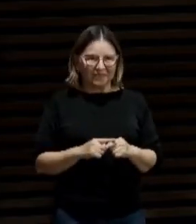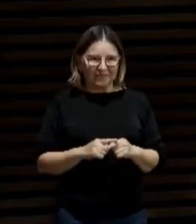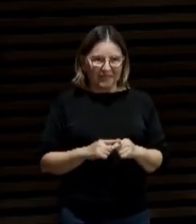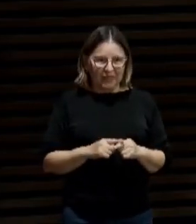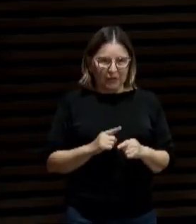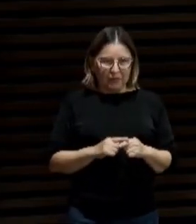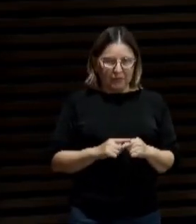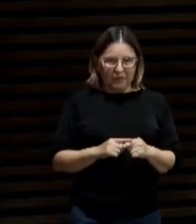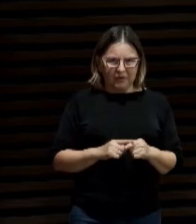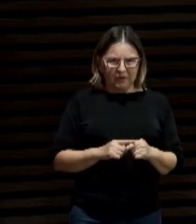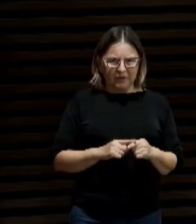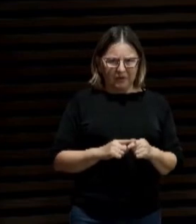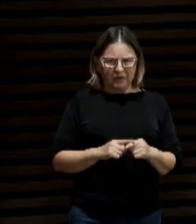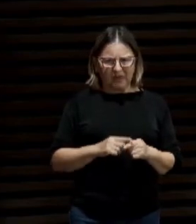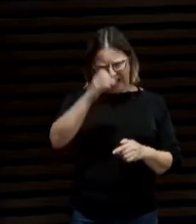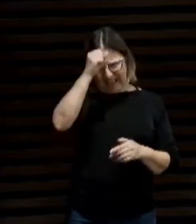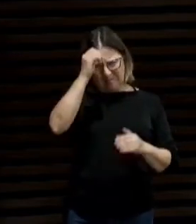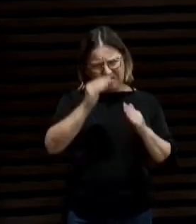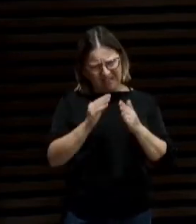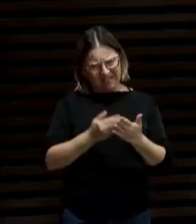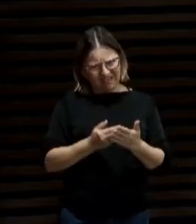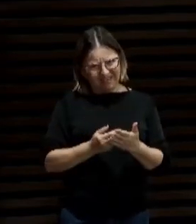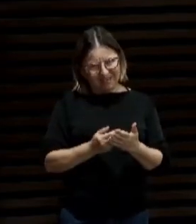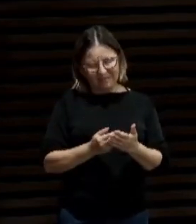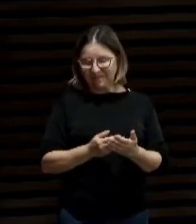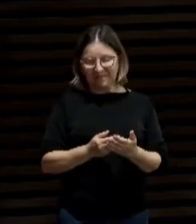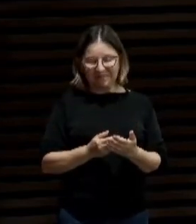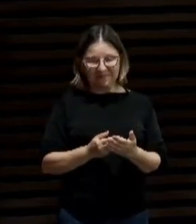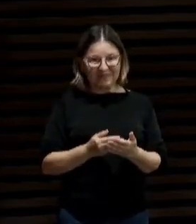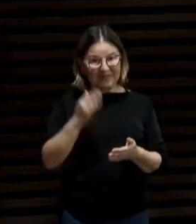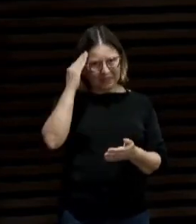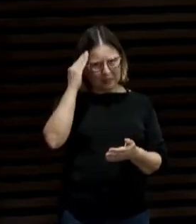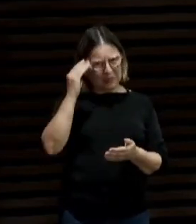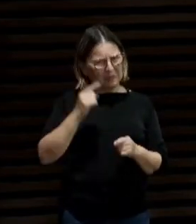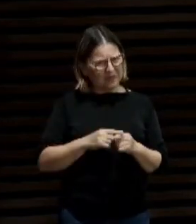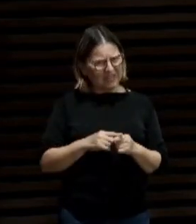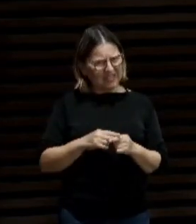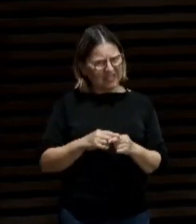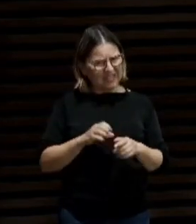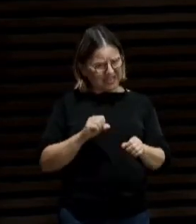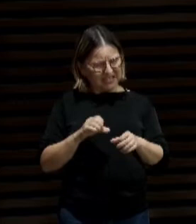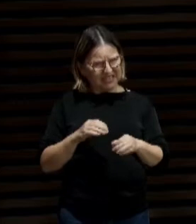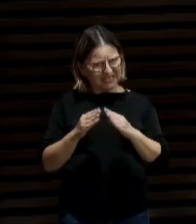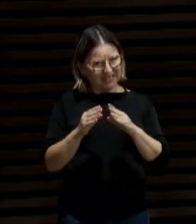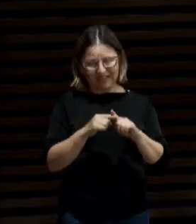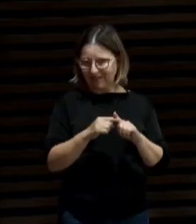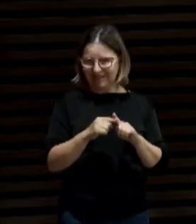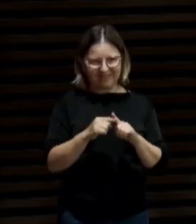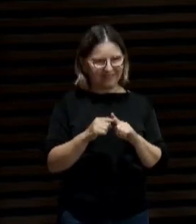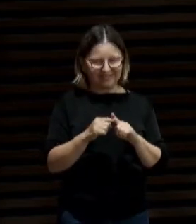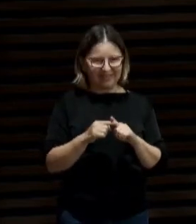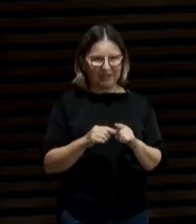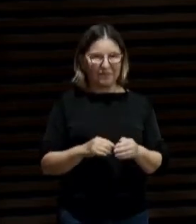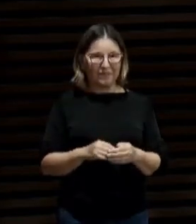gente aprendeu na escola? Nós sabemos porque ensinaram na igreja? Não. O